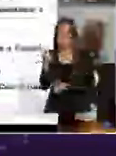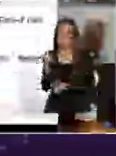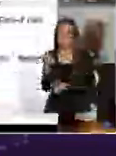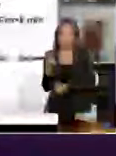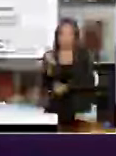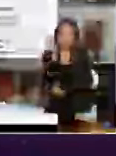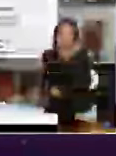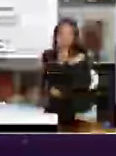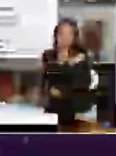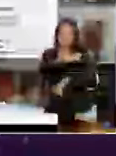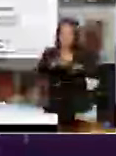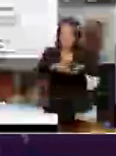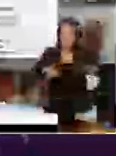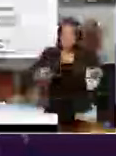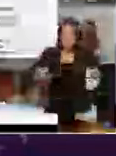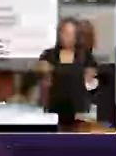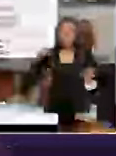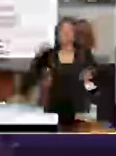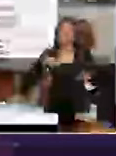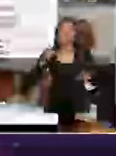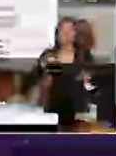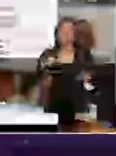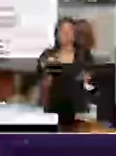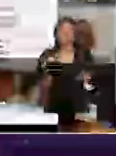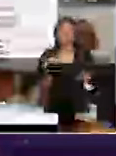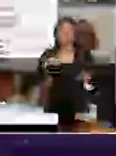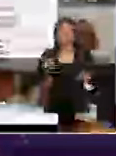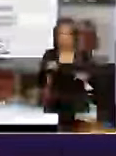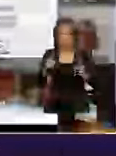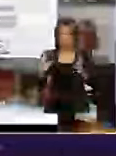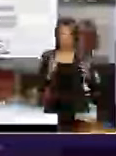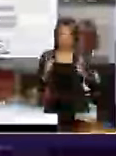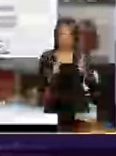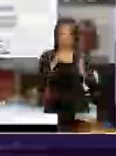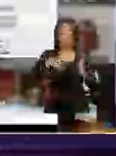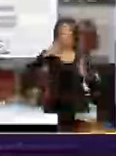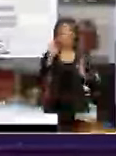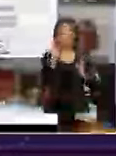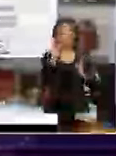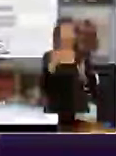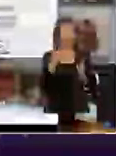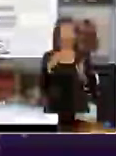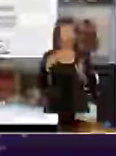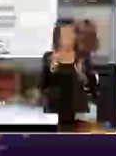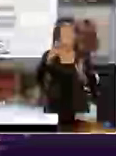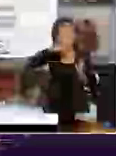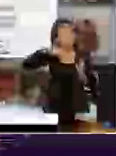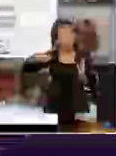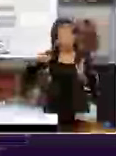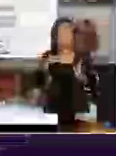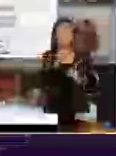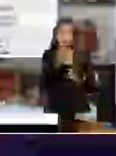crianças não considerou esse tempo demorado de mais de 2 meses. Quando a gente analisa, por exemplo, o relato de caso de Mehdi